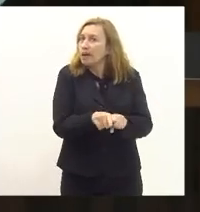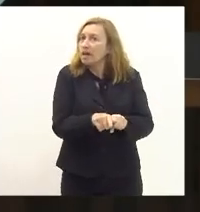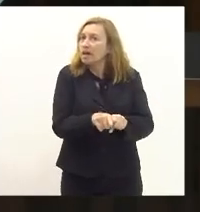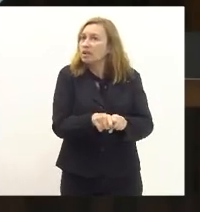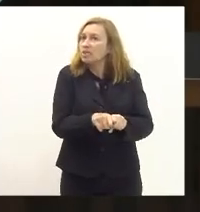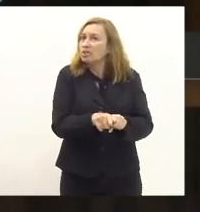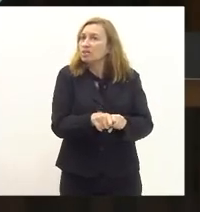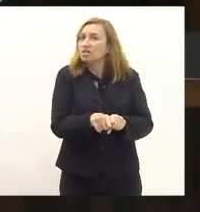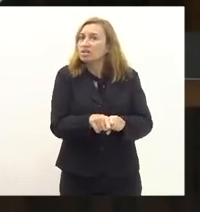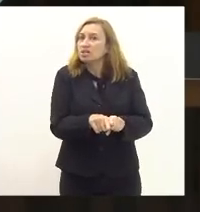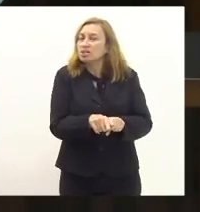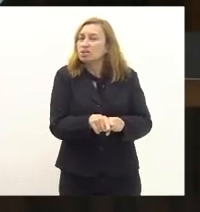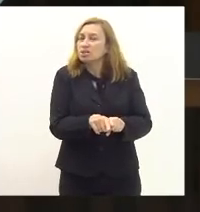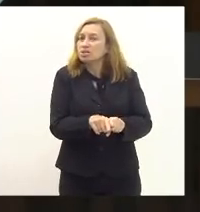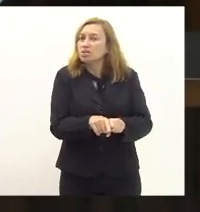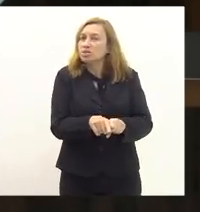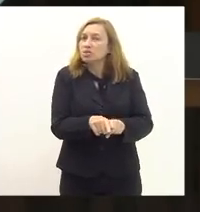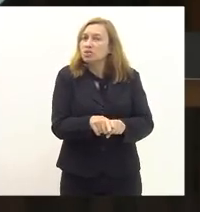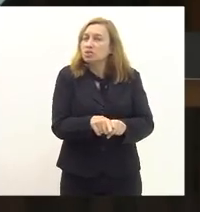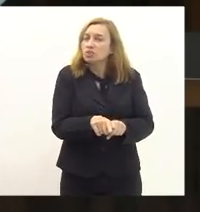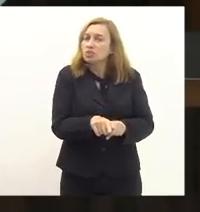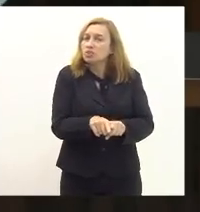da escuta indevida